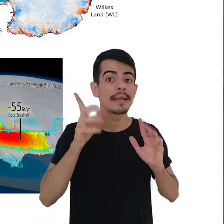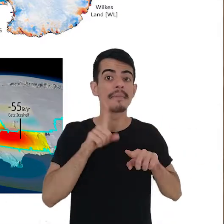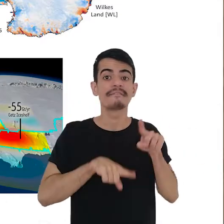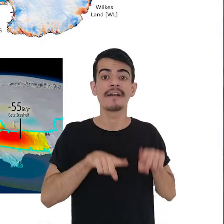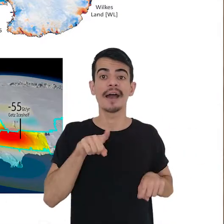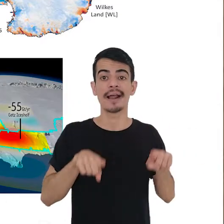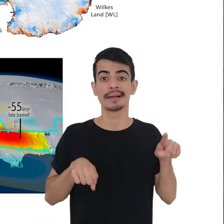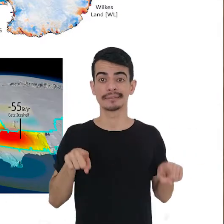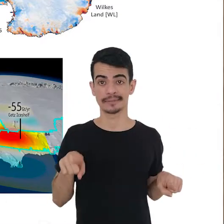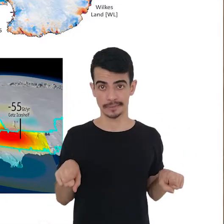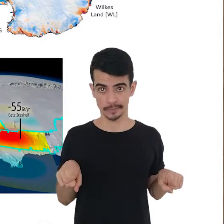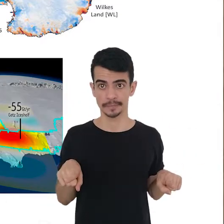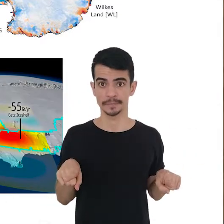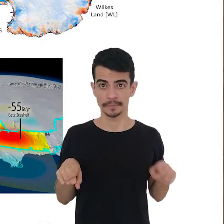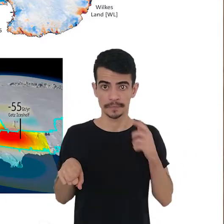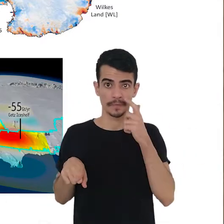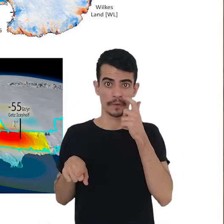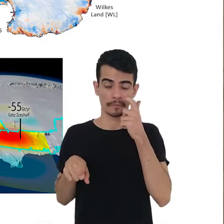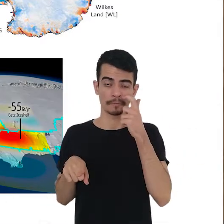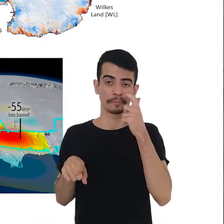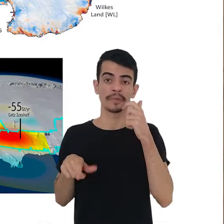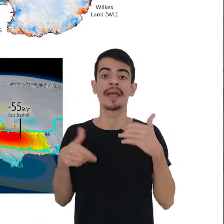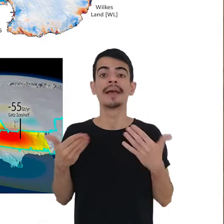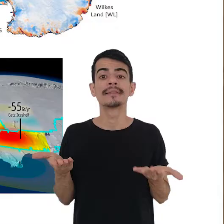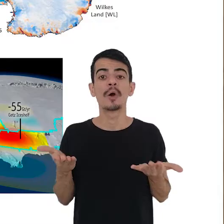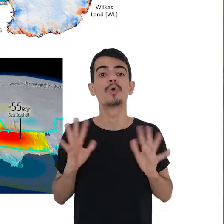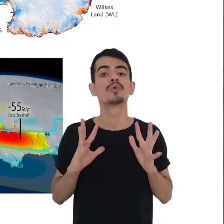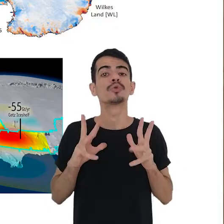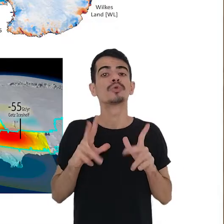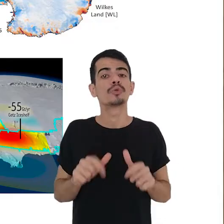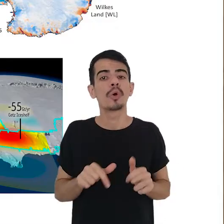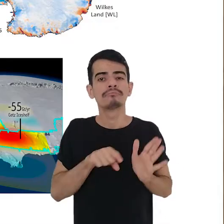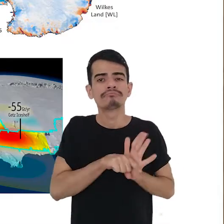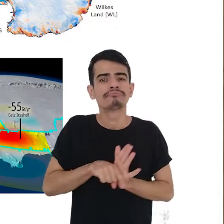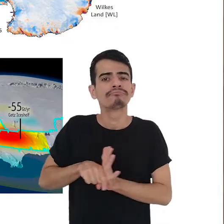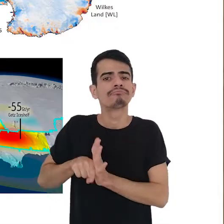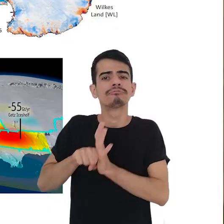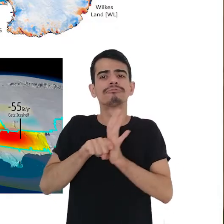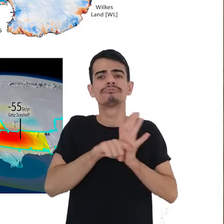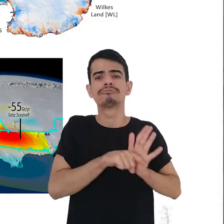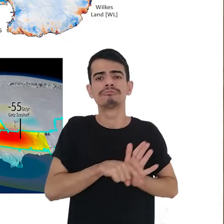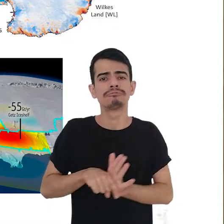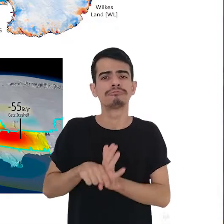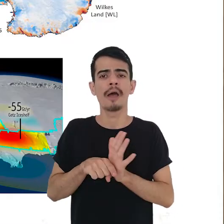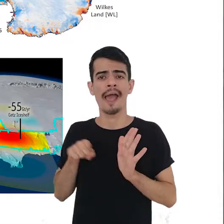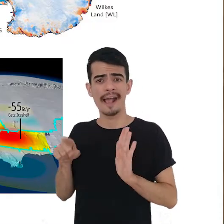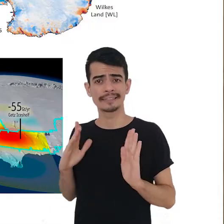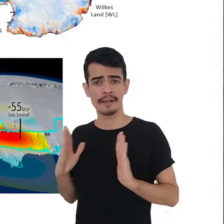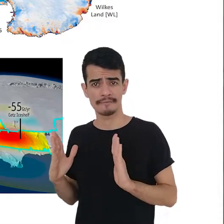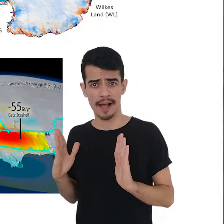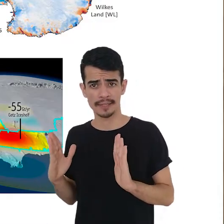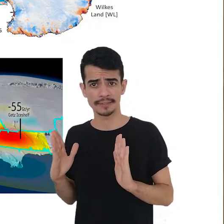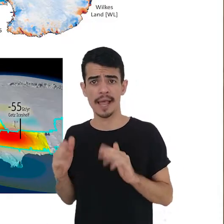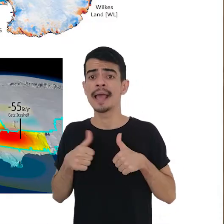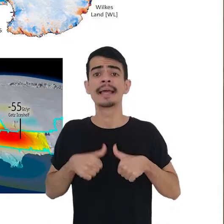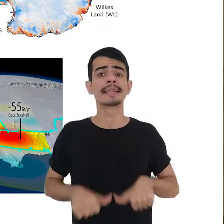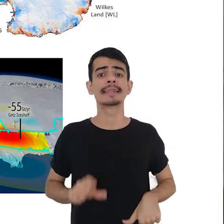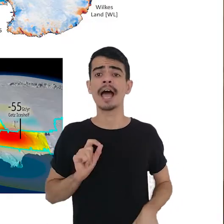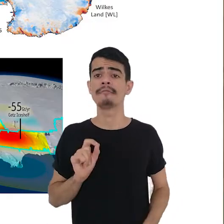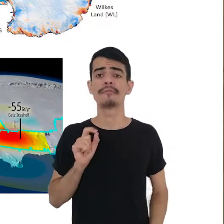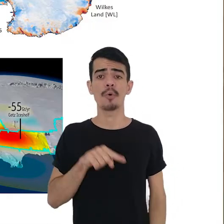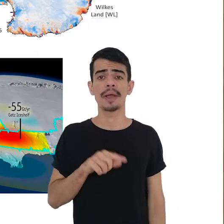variabilidades climáticas. Então, todas as estimativas que se tem para essa fase geológica é de